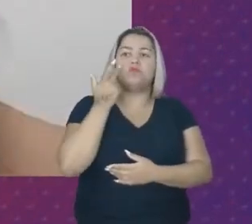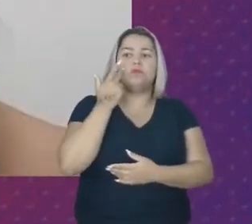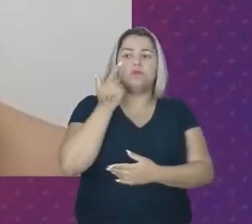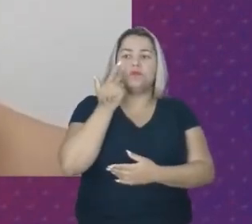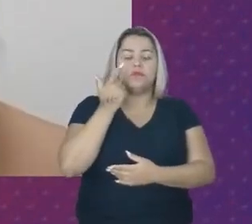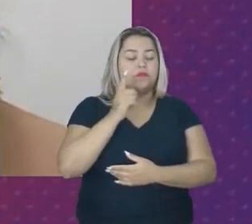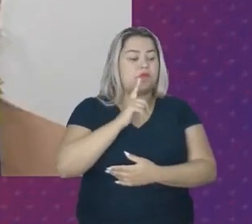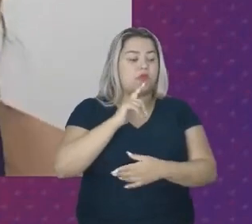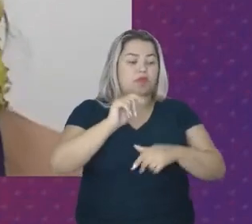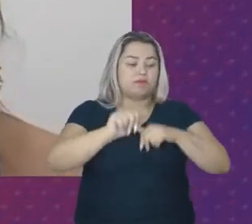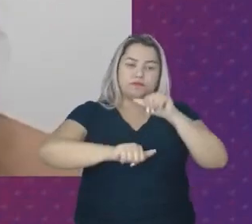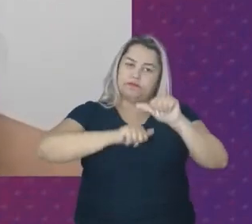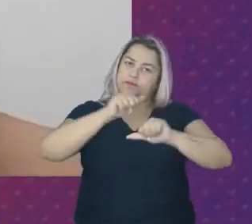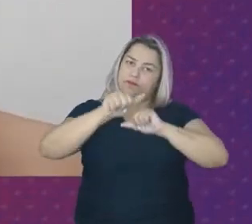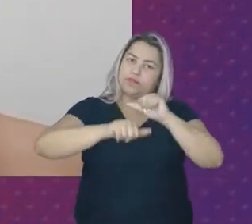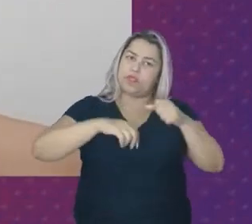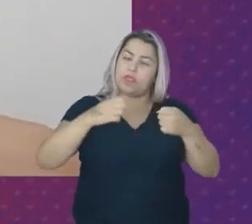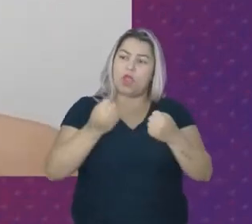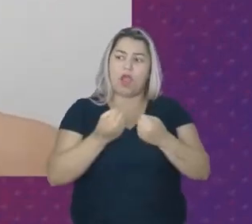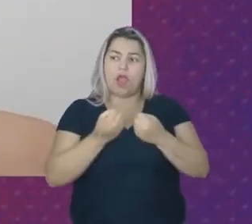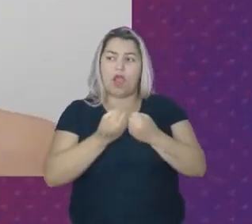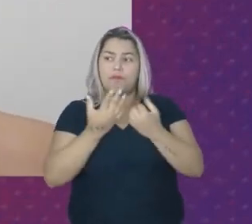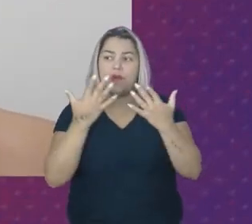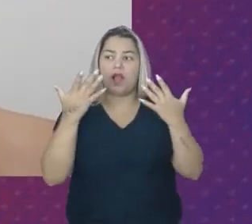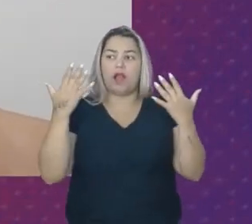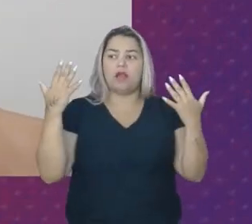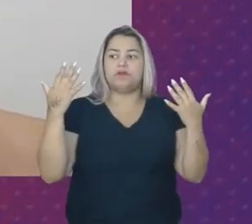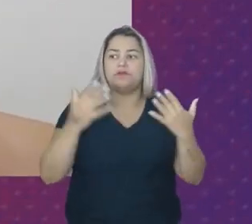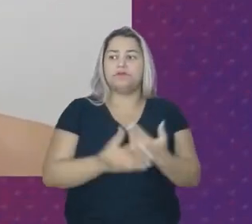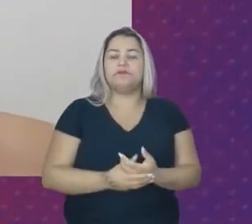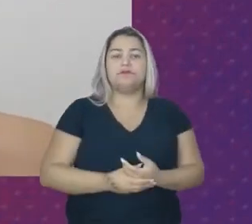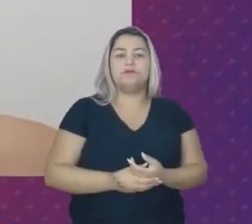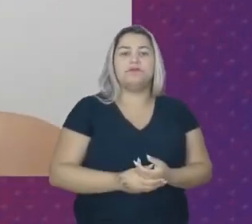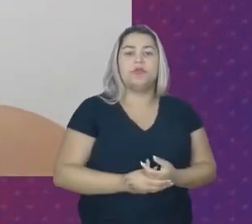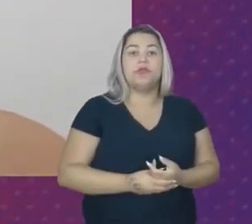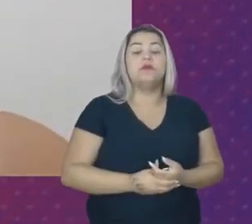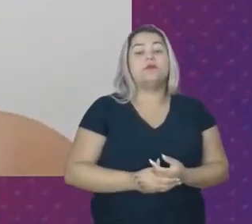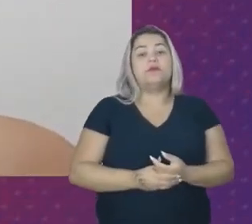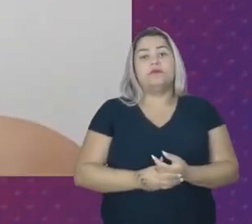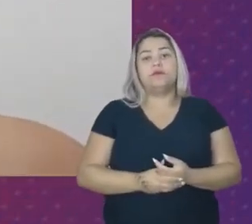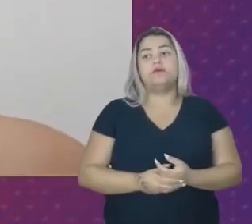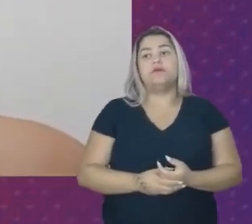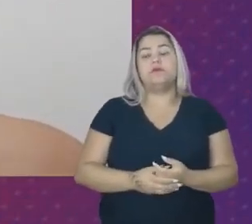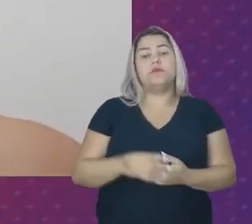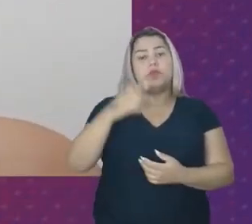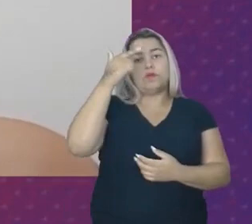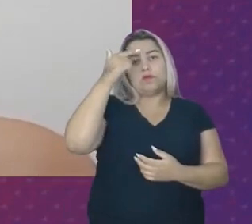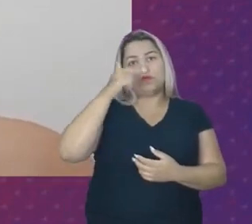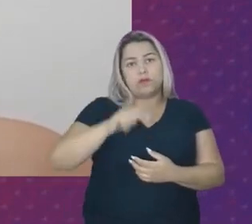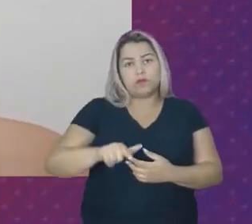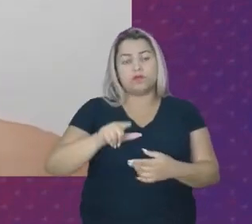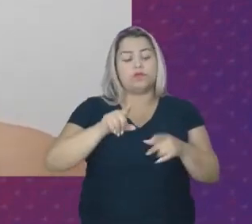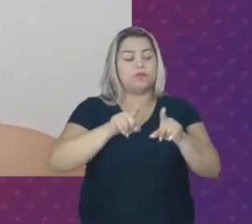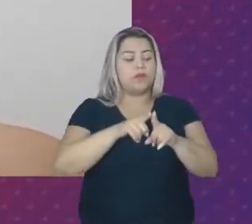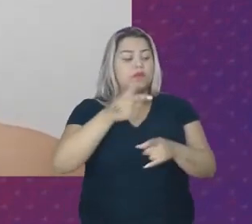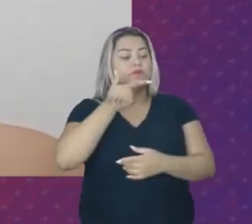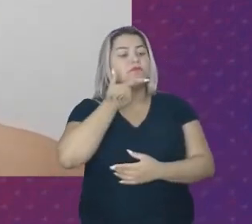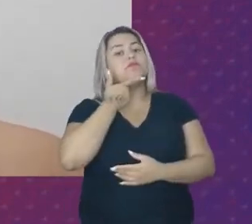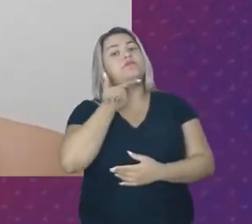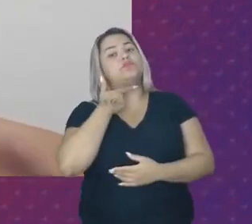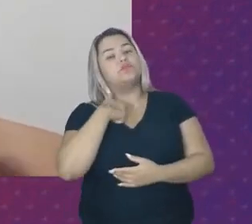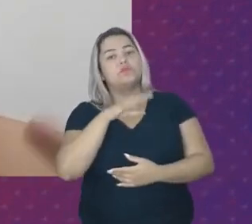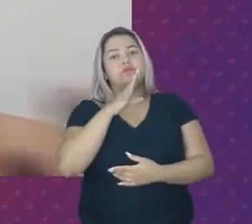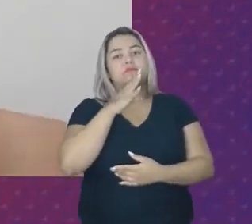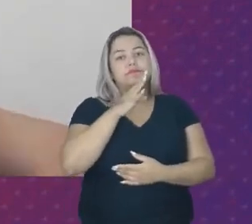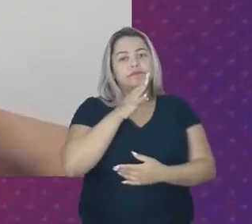grandes fórmulas mágicas e, de certa forma, conseguem trazer esse desejo de